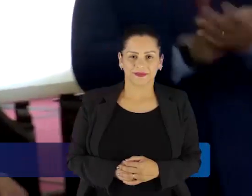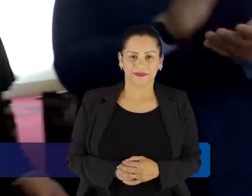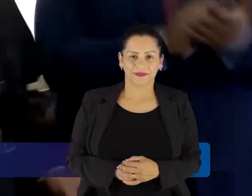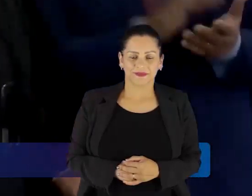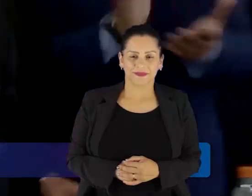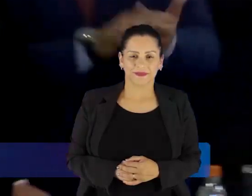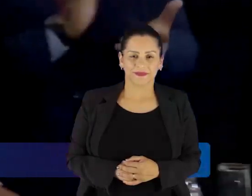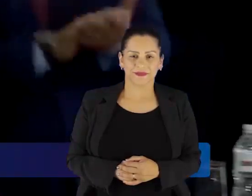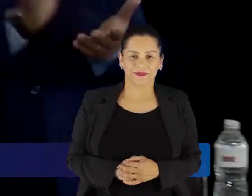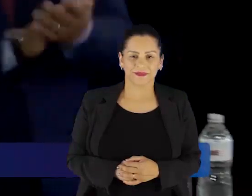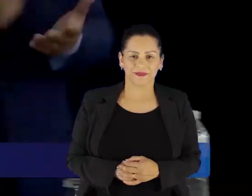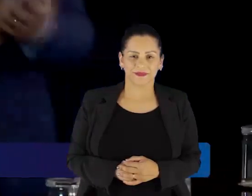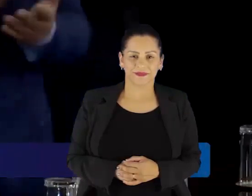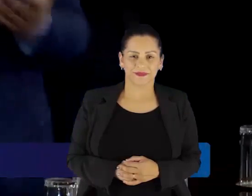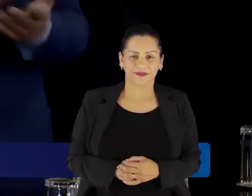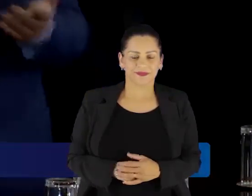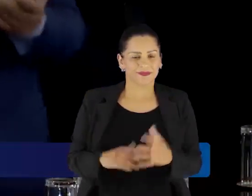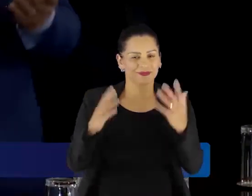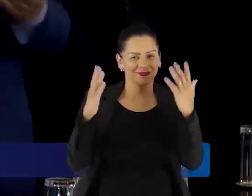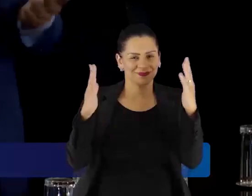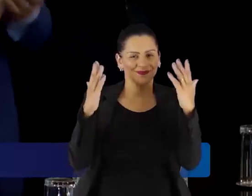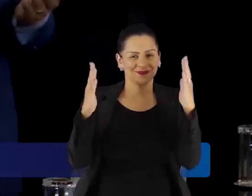E aí